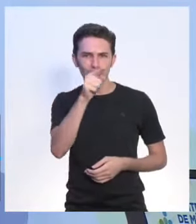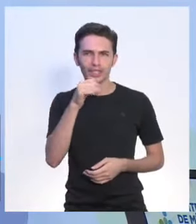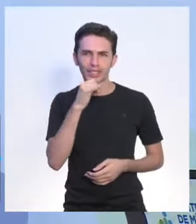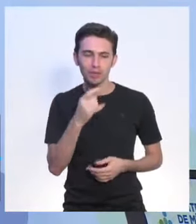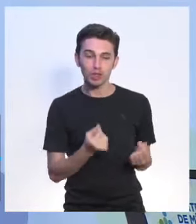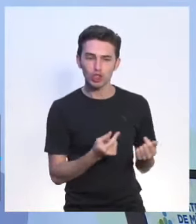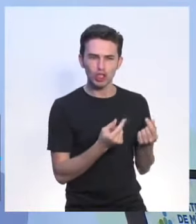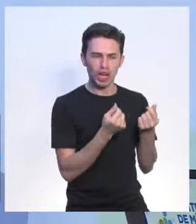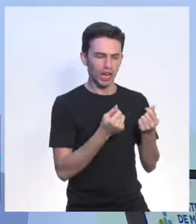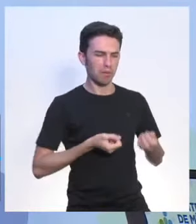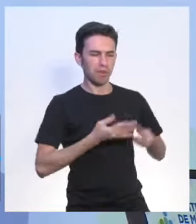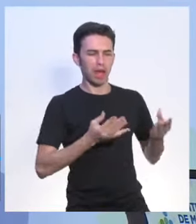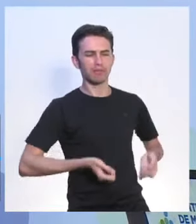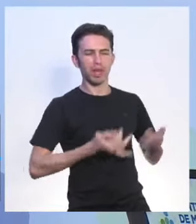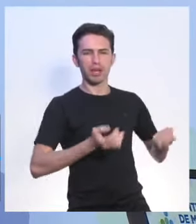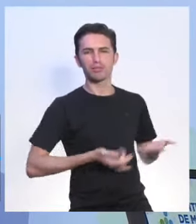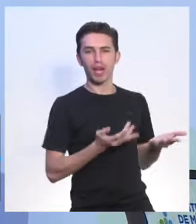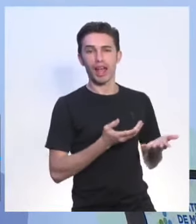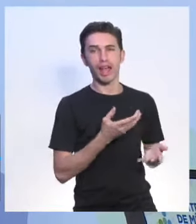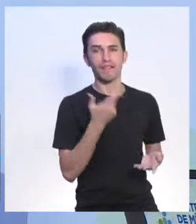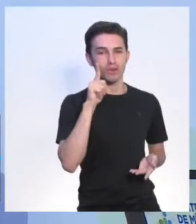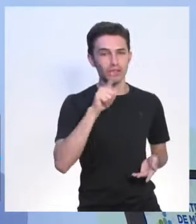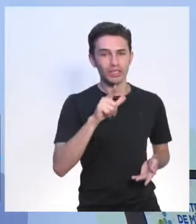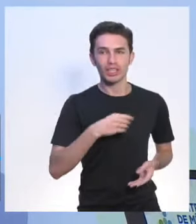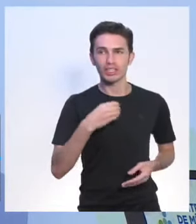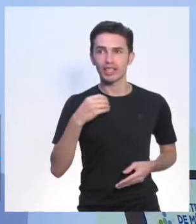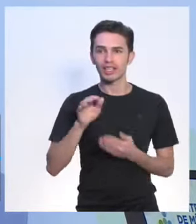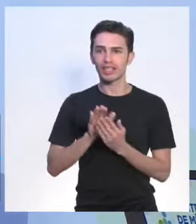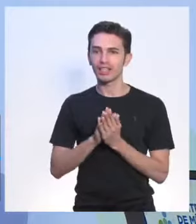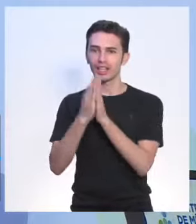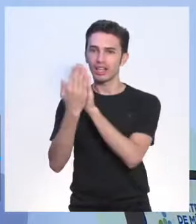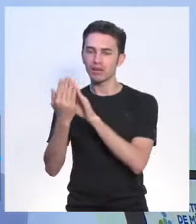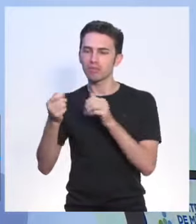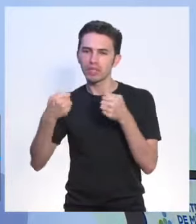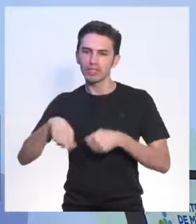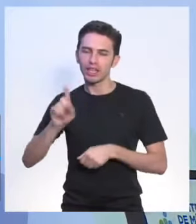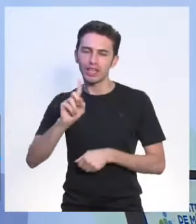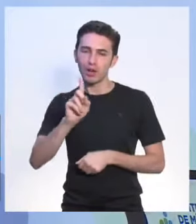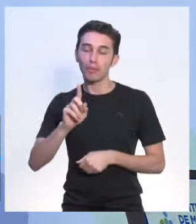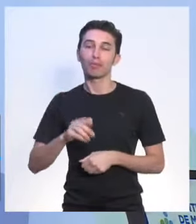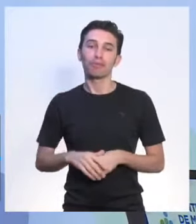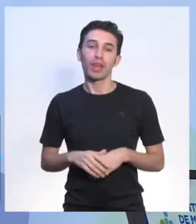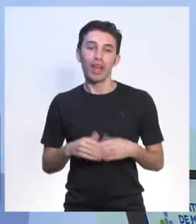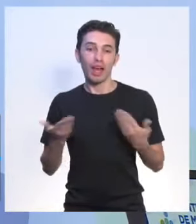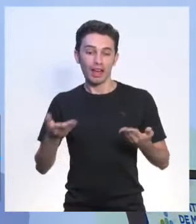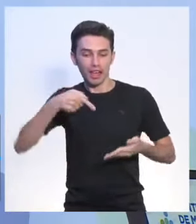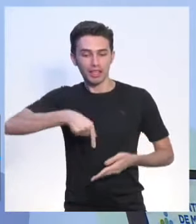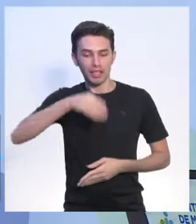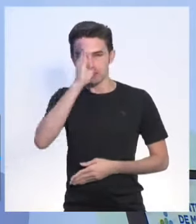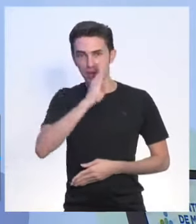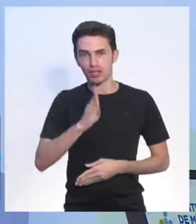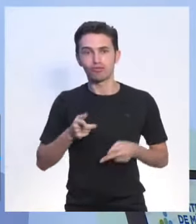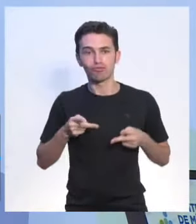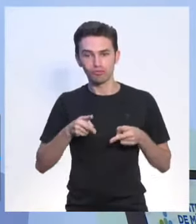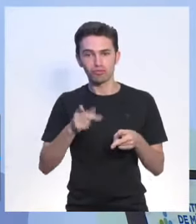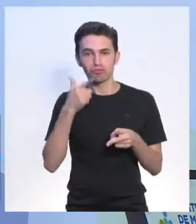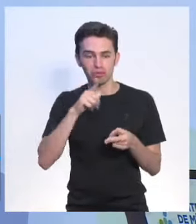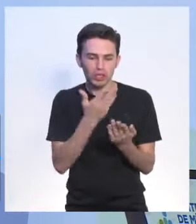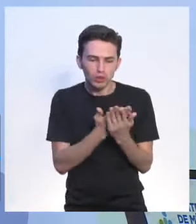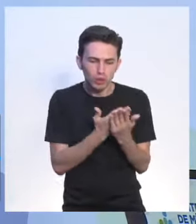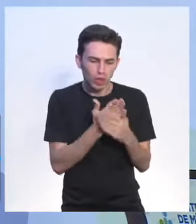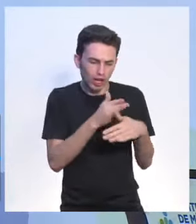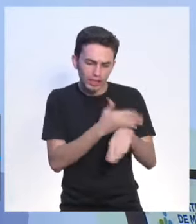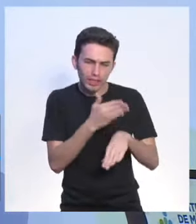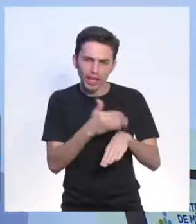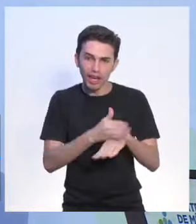fortunas e fazer um intercâmbio. A gente consegue aprender bastante coisa aqui, sim, e ficar um pouco mais seguro antes de viajar. Quando você viaja,